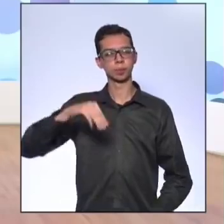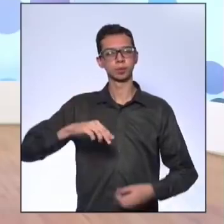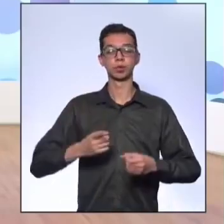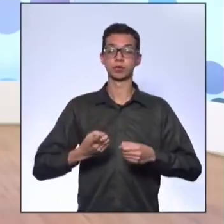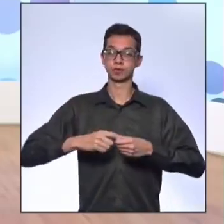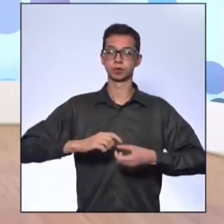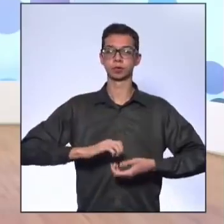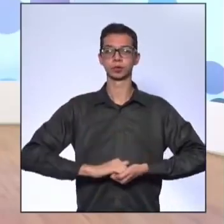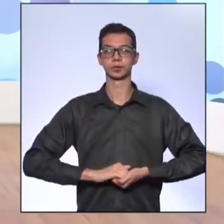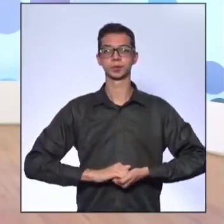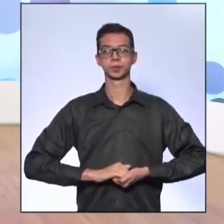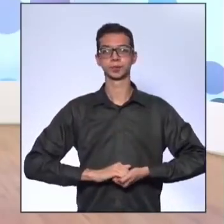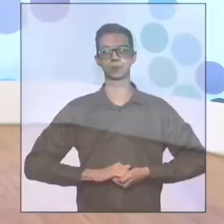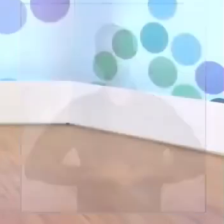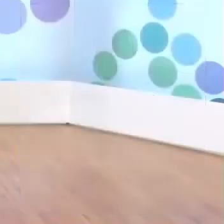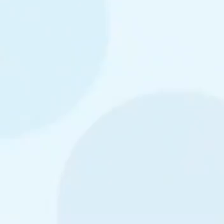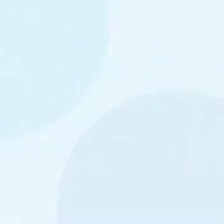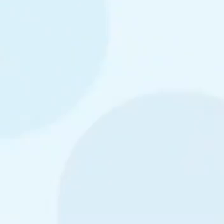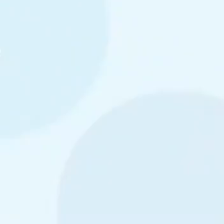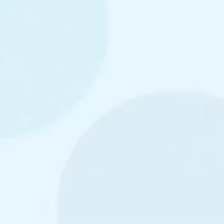minuto, vamos lá.